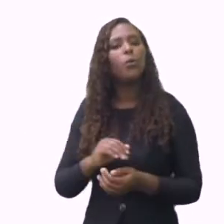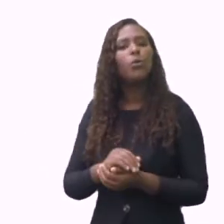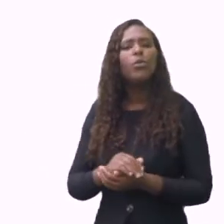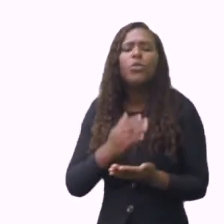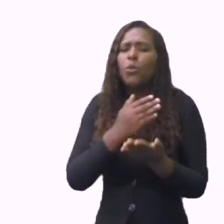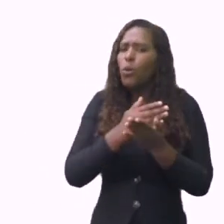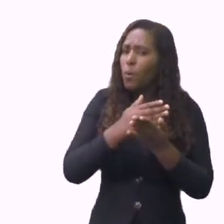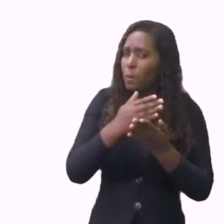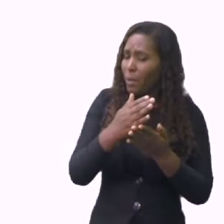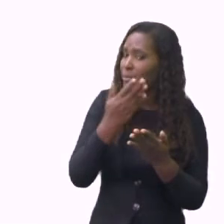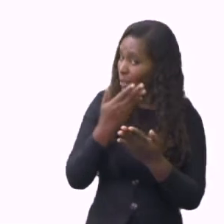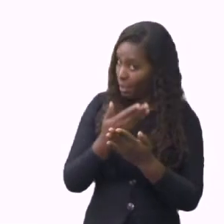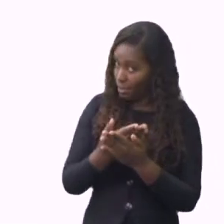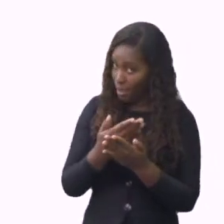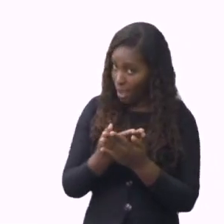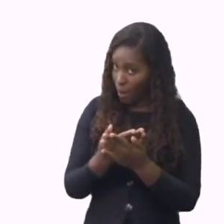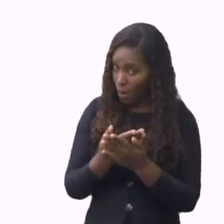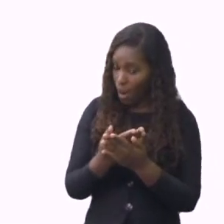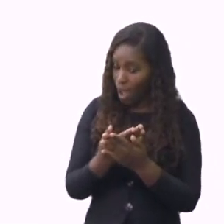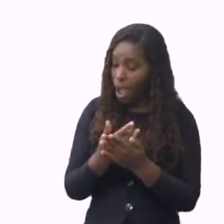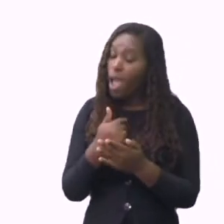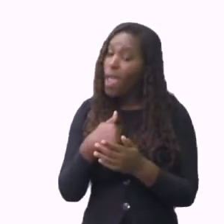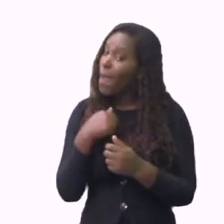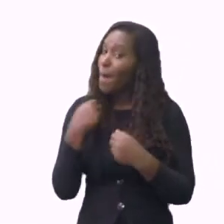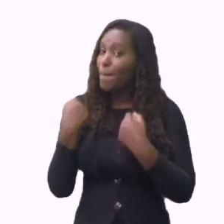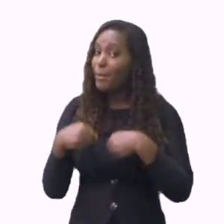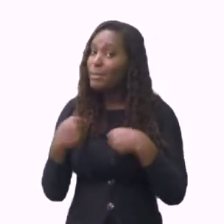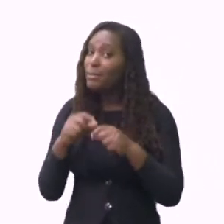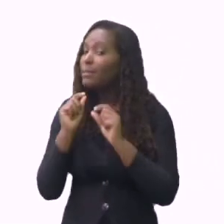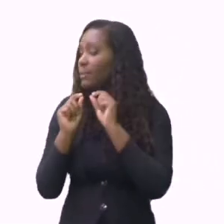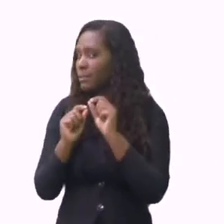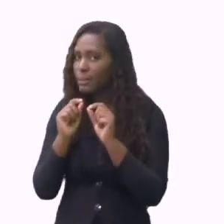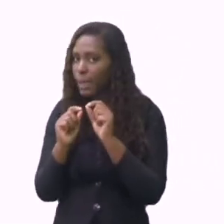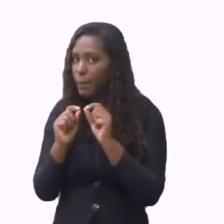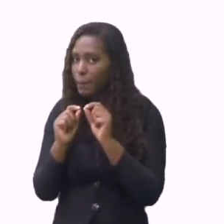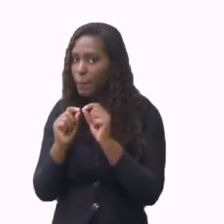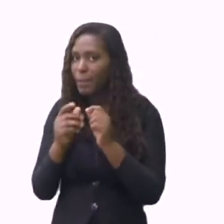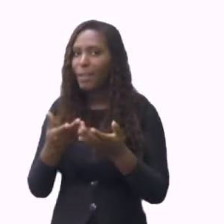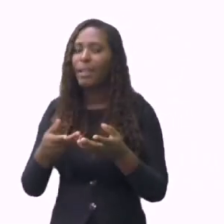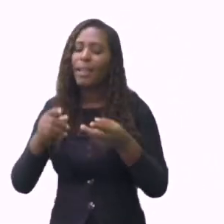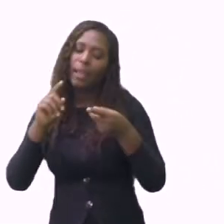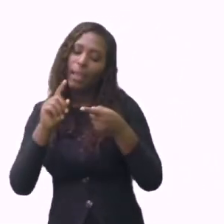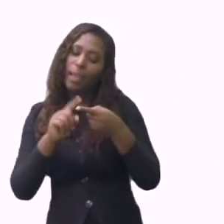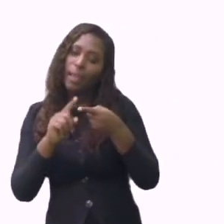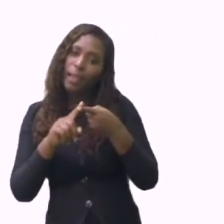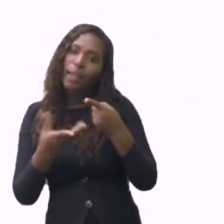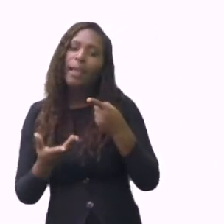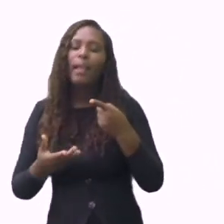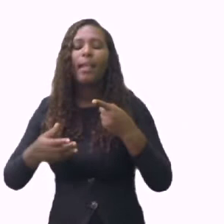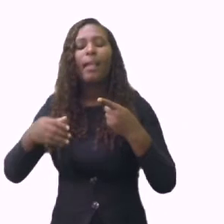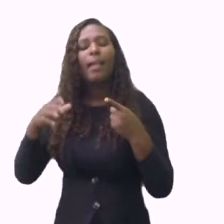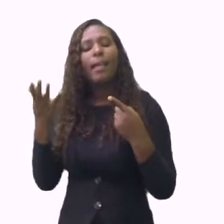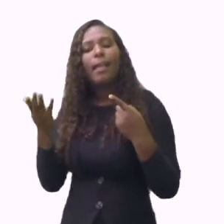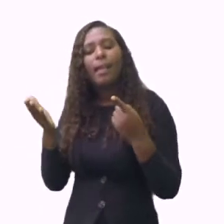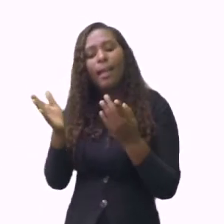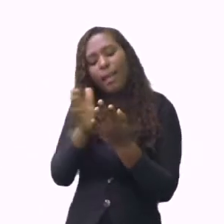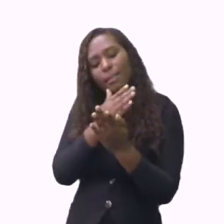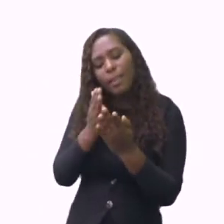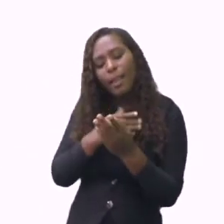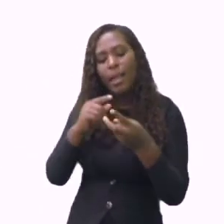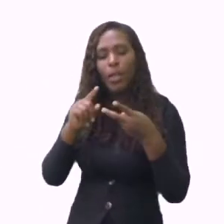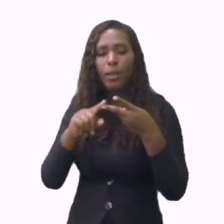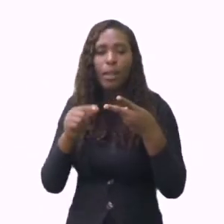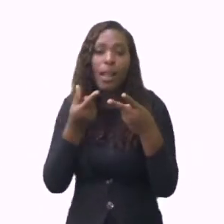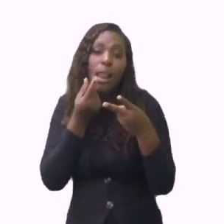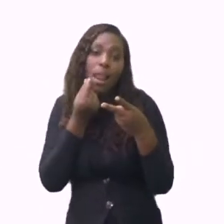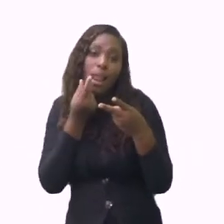aulas, vou precisar de cadernos, lápis, borrachas e agenda. Viu só como a minha fala